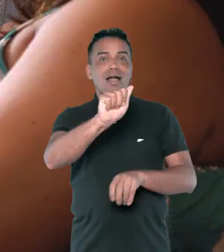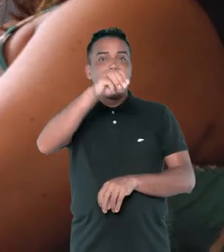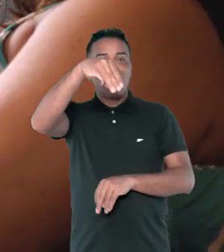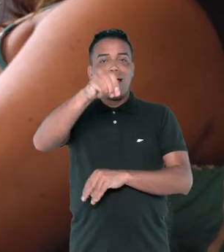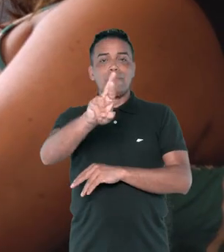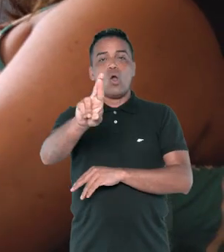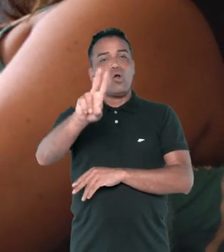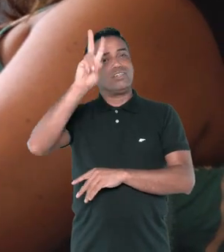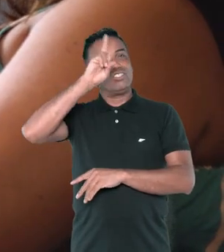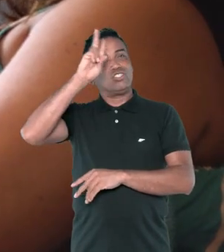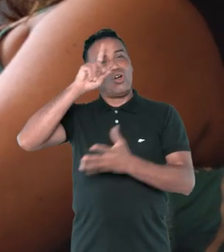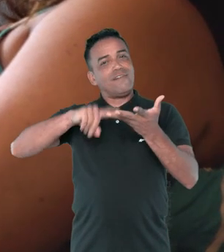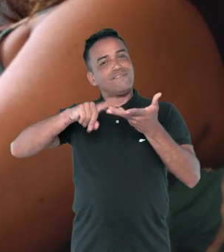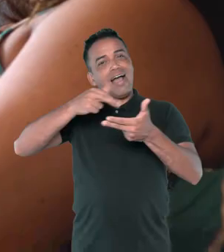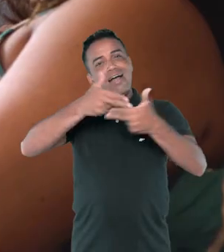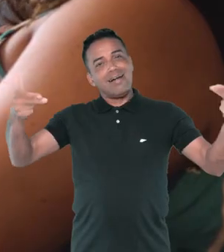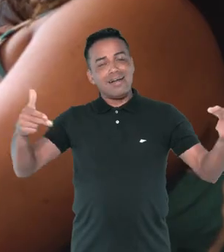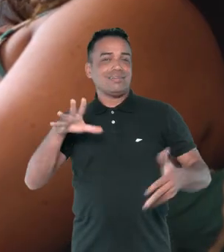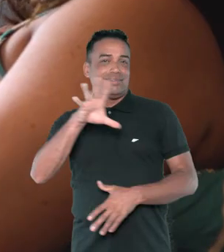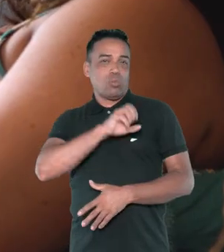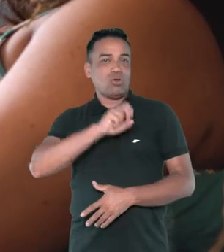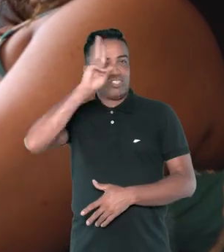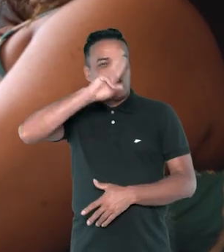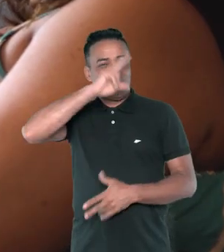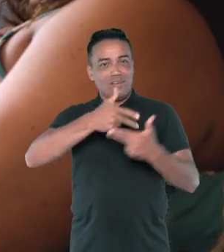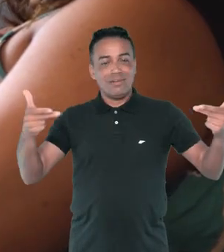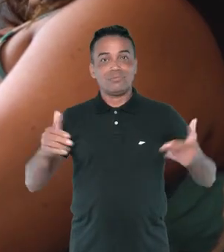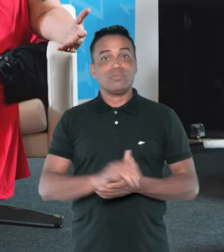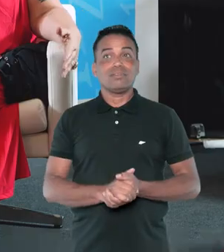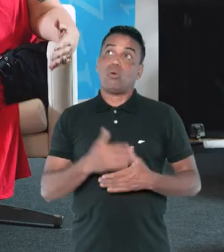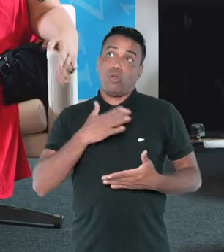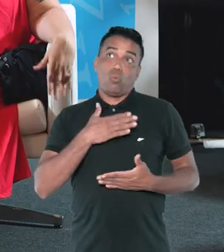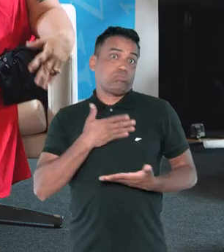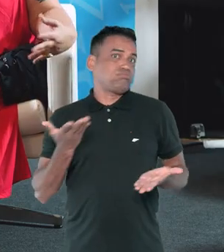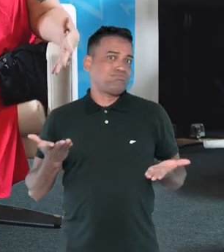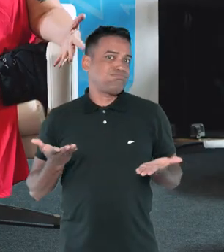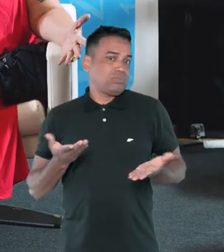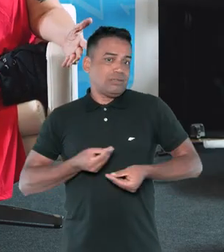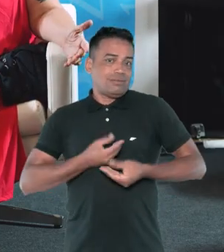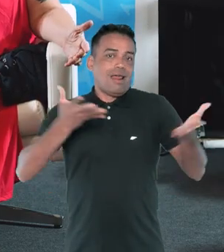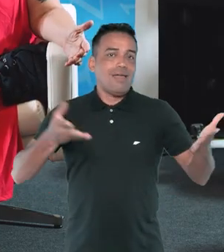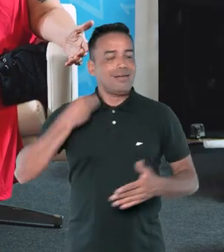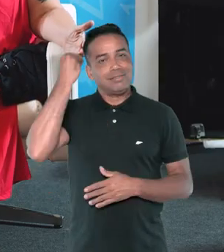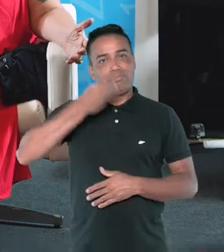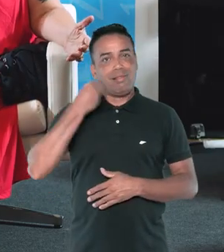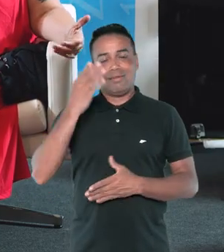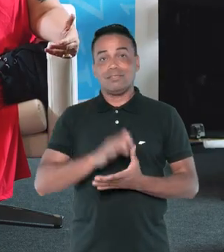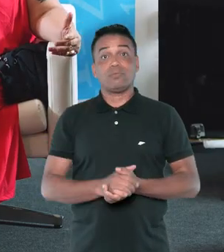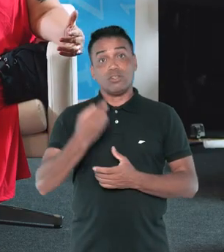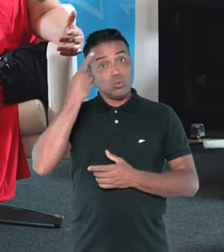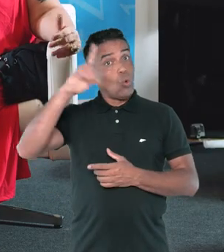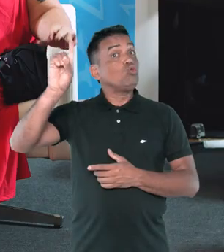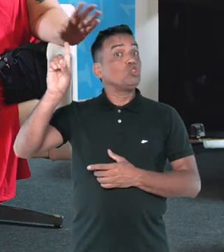amor. E aí ele notou que eu estava muito ali, muito entregue àquela experiência. Né? Aí no último